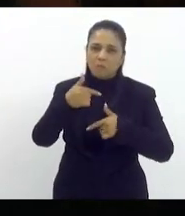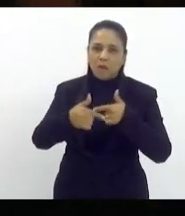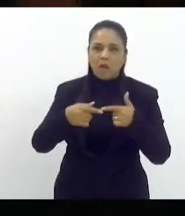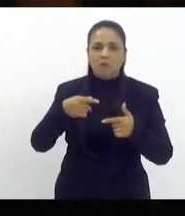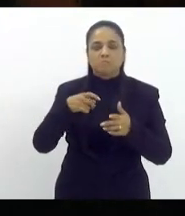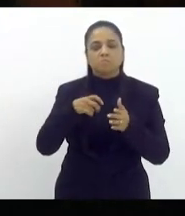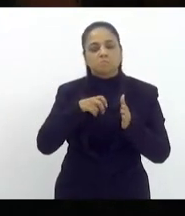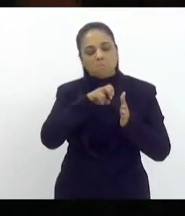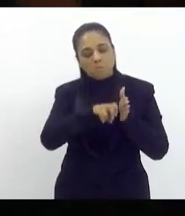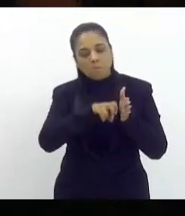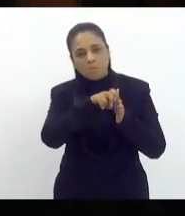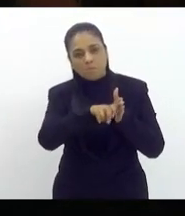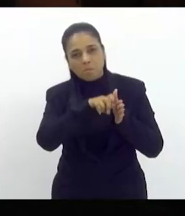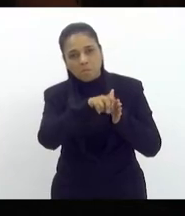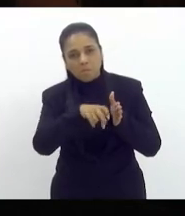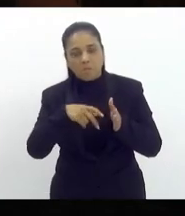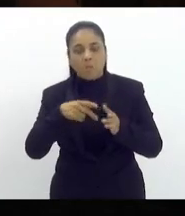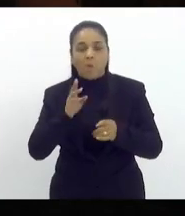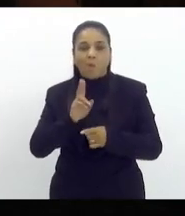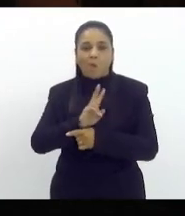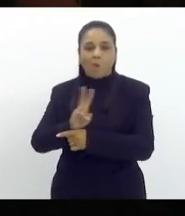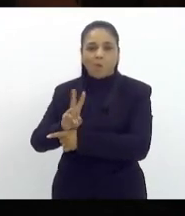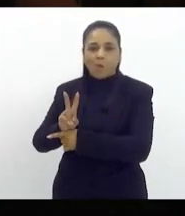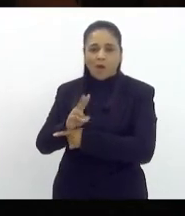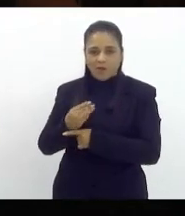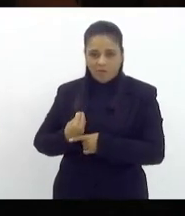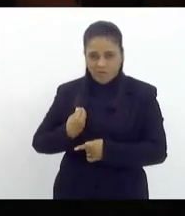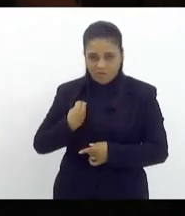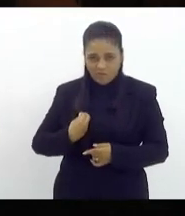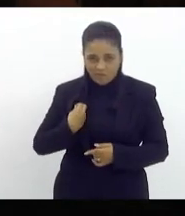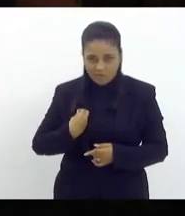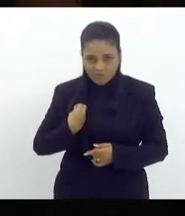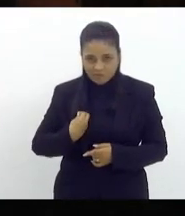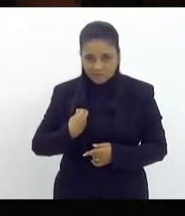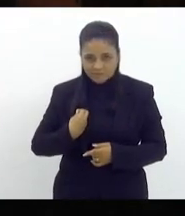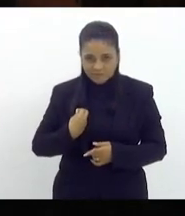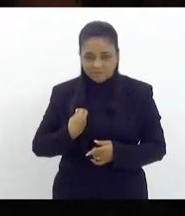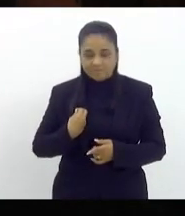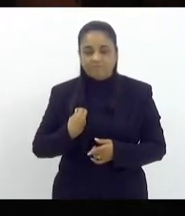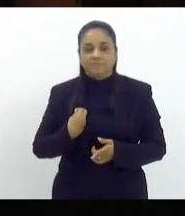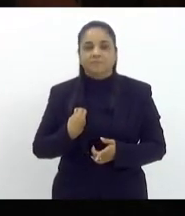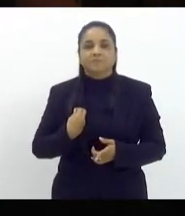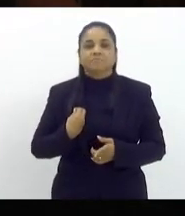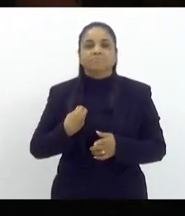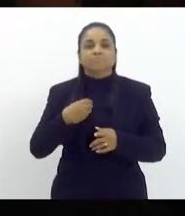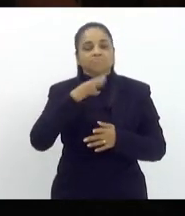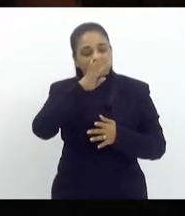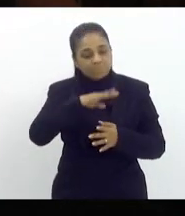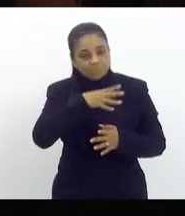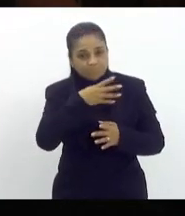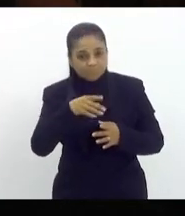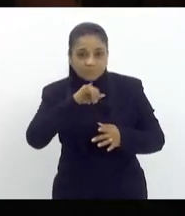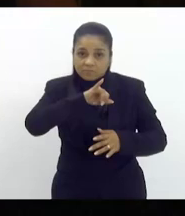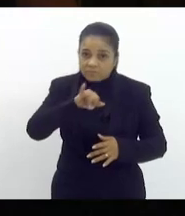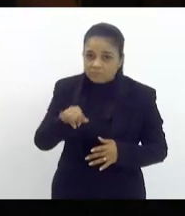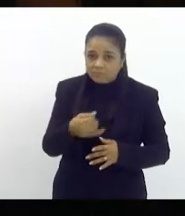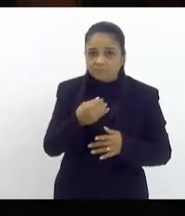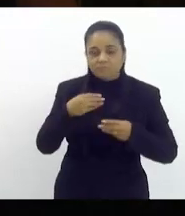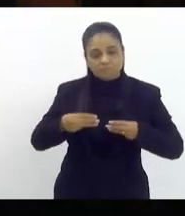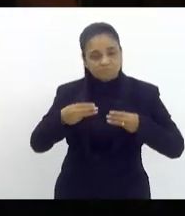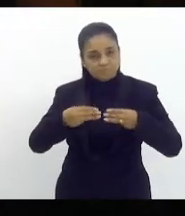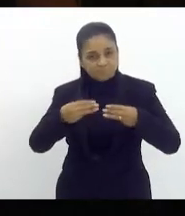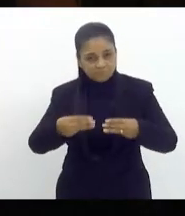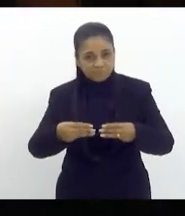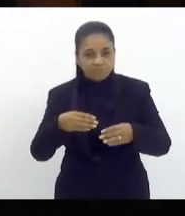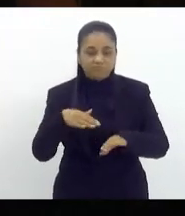Maria da Penha Guardiões da vida Eu aproveitei essa agenda para falar com o ministro e com a